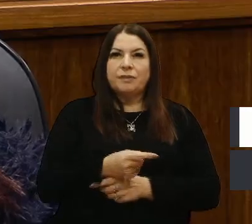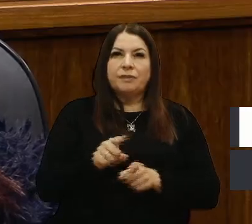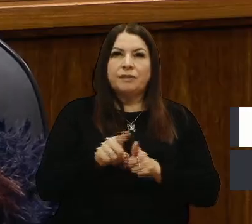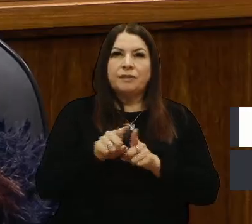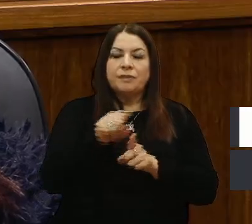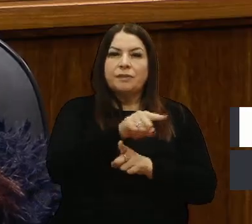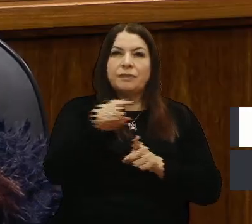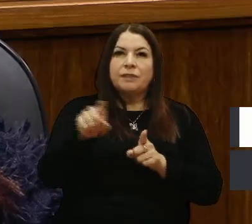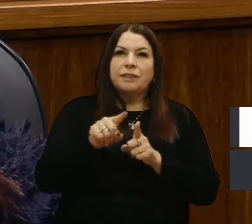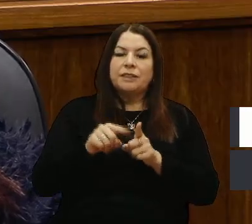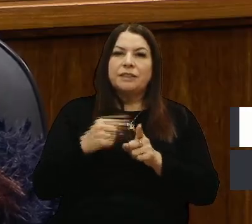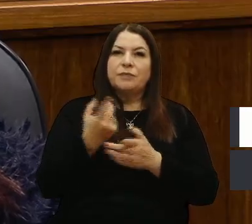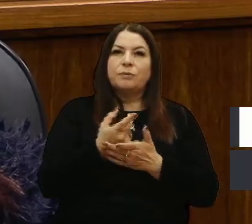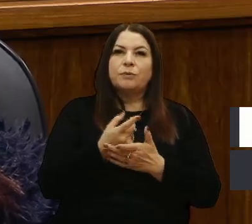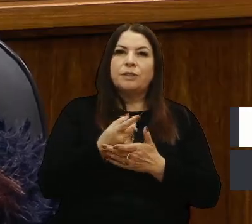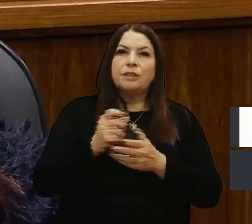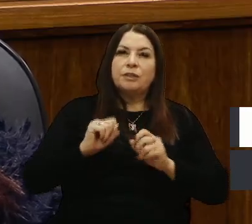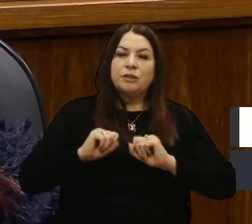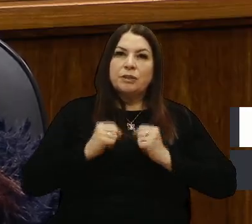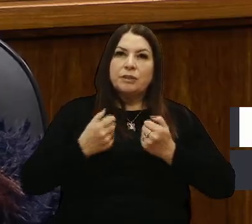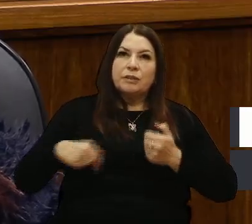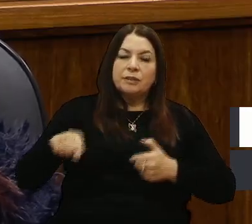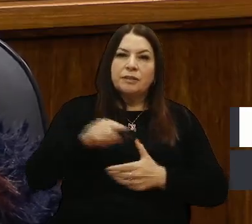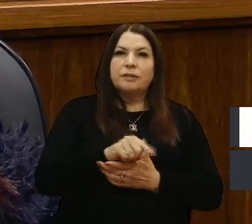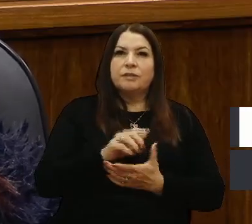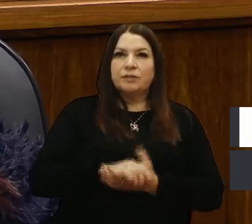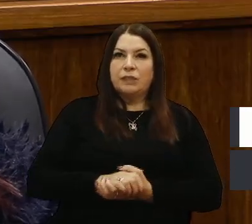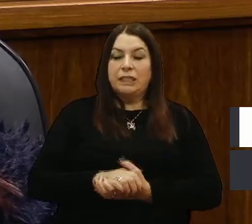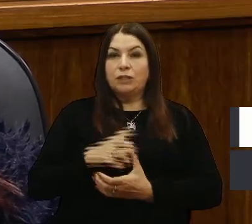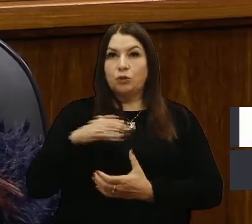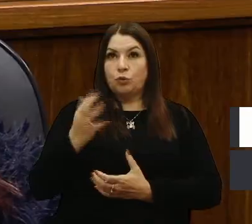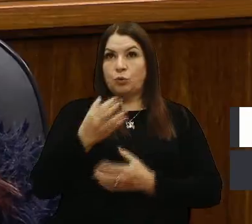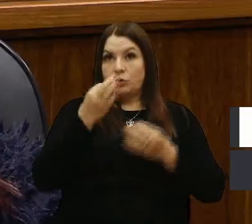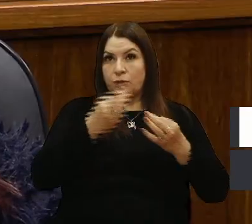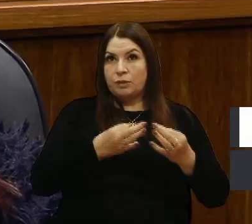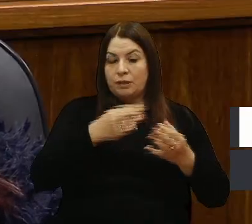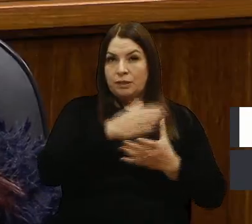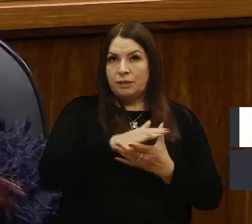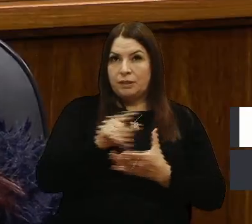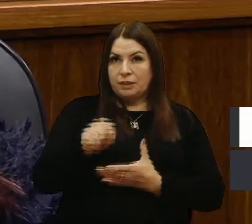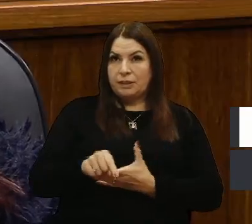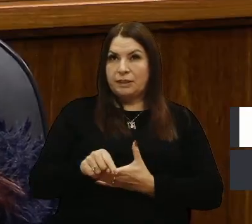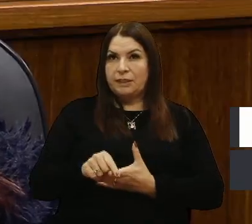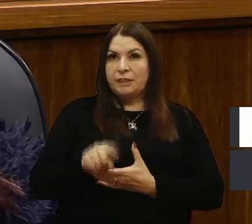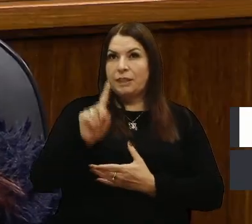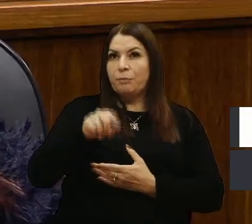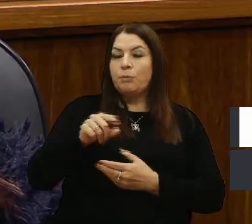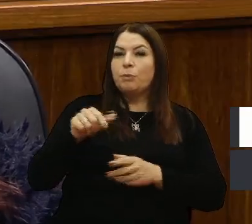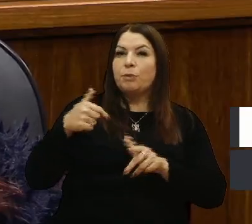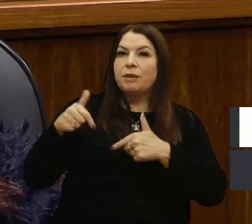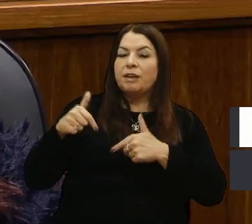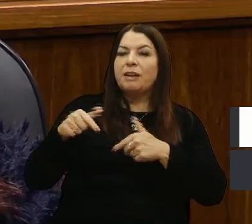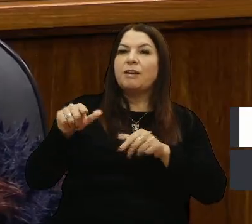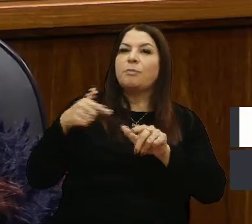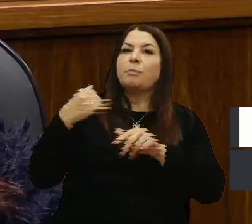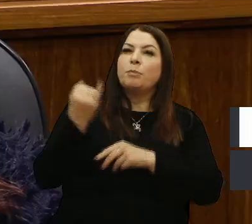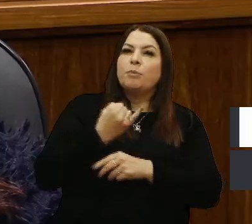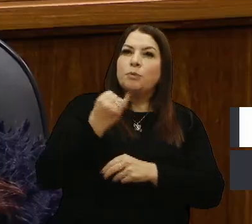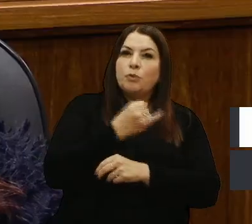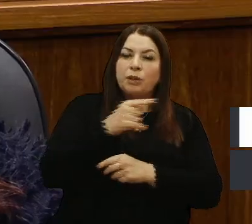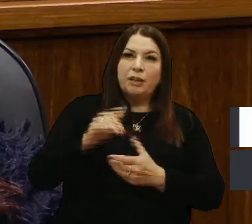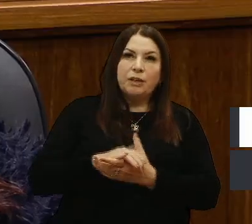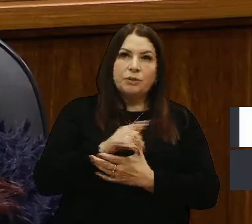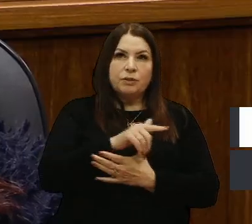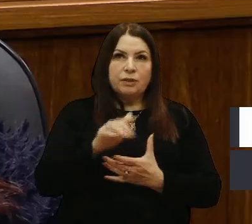coletivamente estão em defesa, e a frente parlamentar, com toda certeza, pode e fará um trabalho importantíssimo.